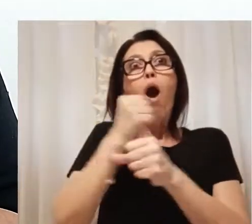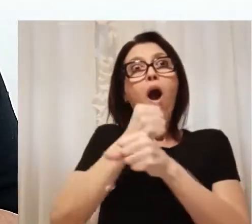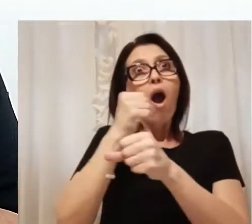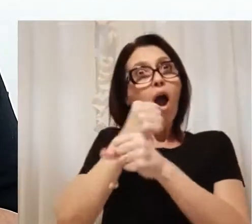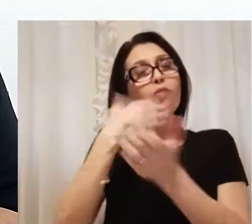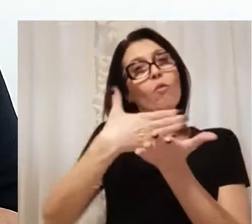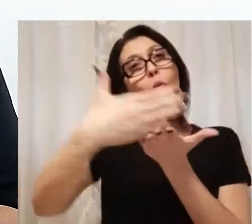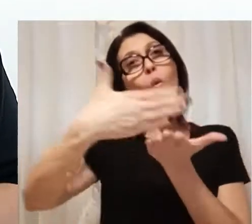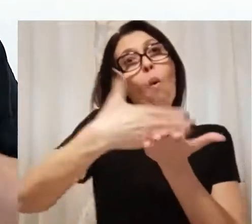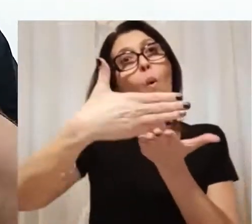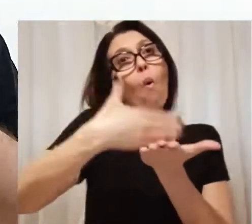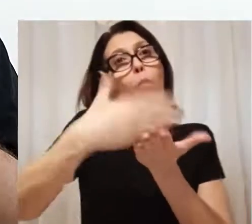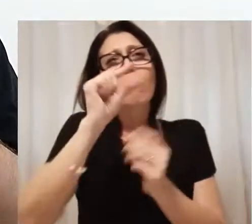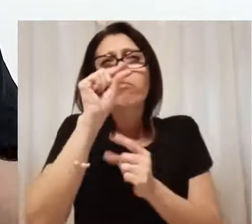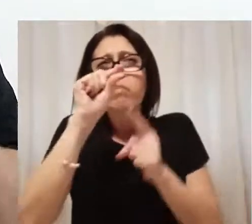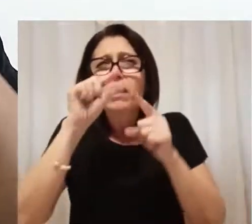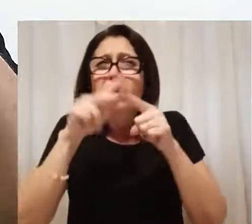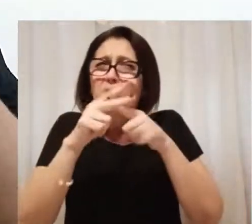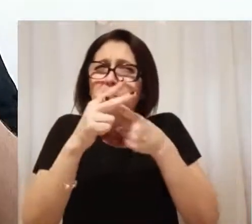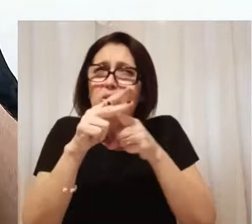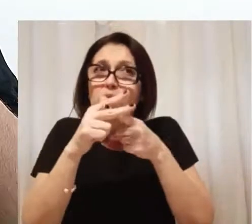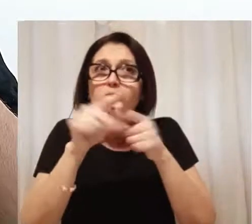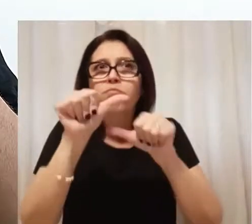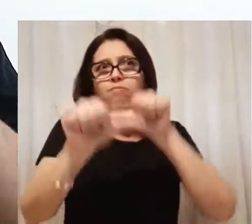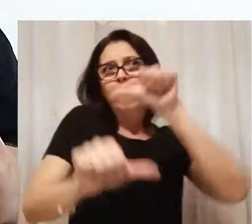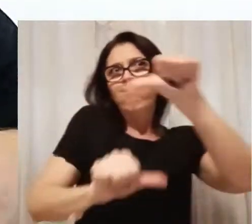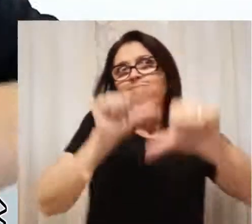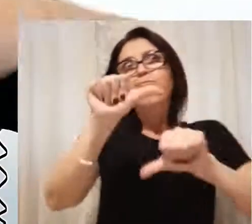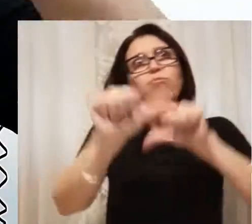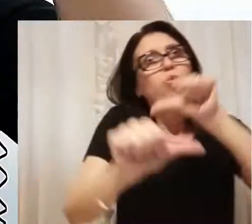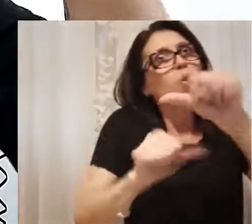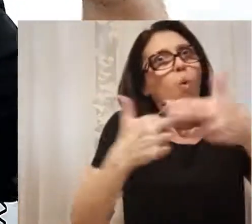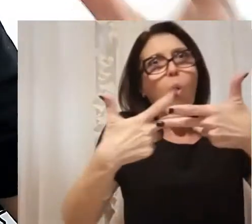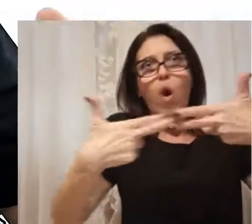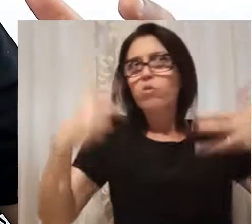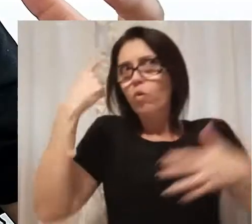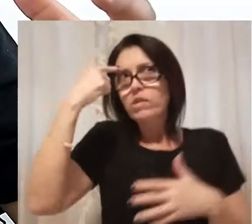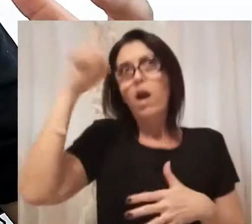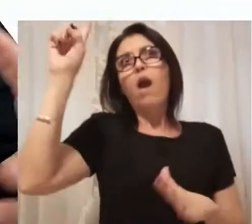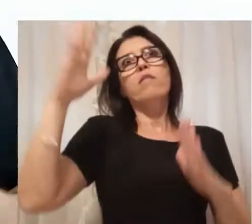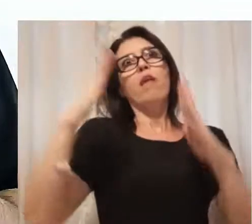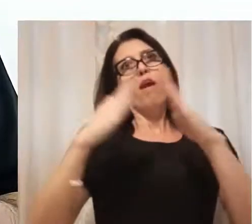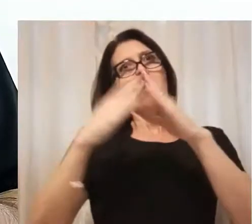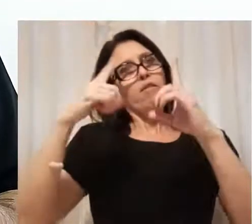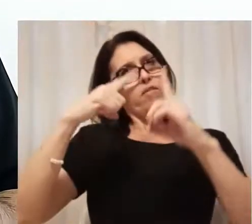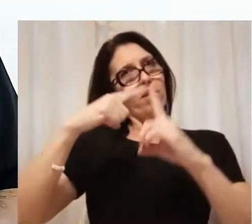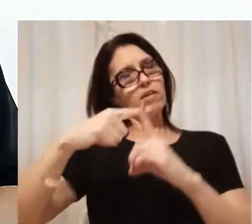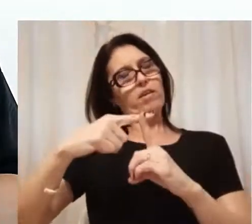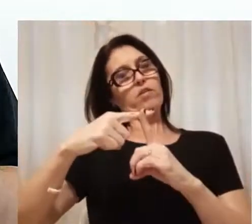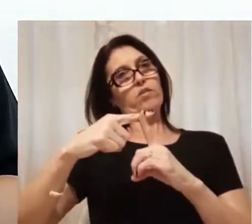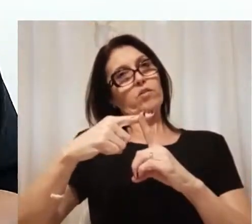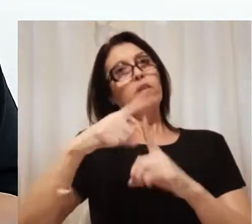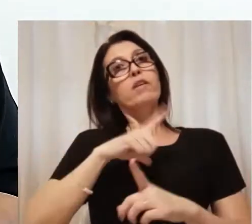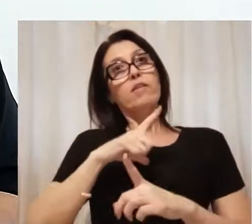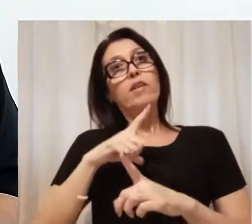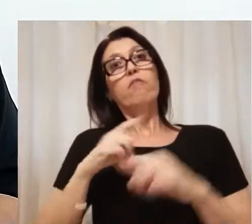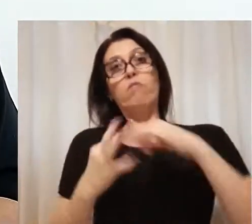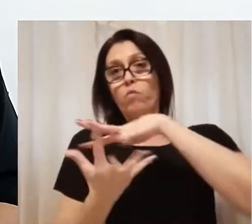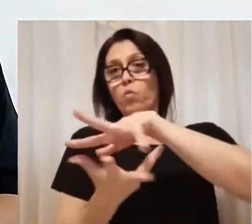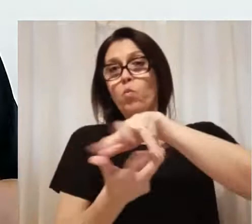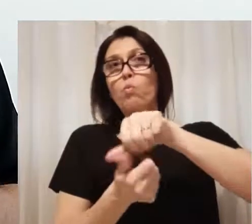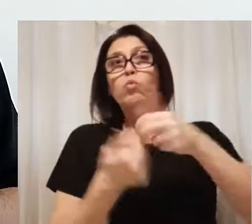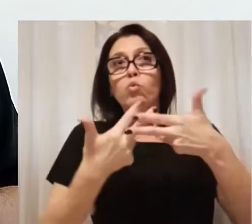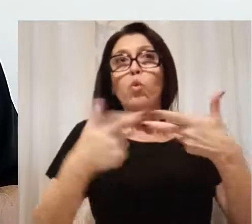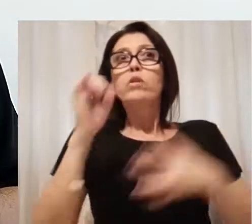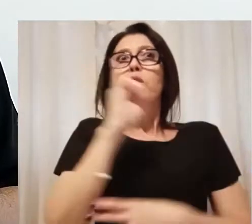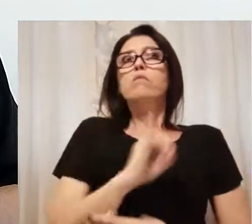desse dia que iniciou essa pequena manutenção, que virou uma grande reforma e que trouxe ao mundo não só a igreja luterana,